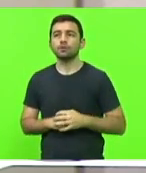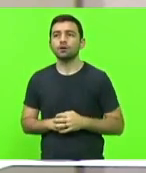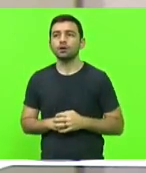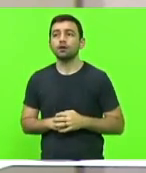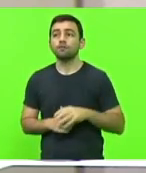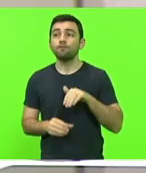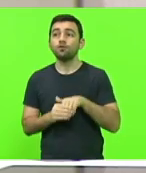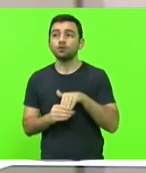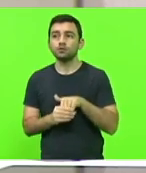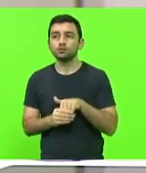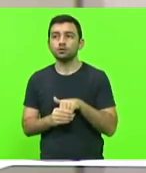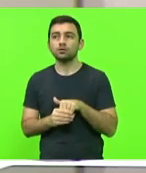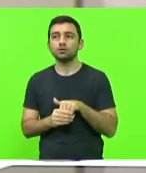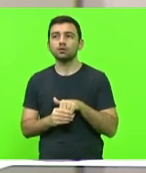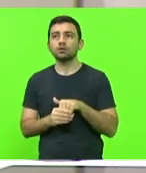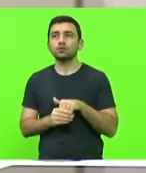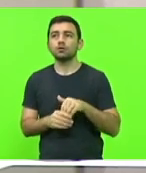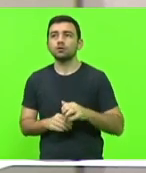votação,